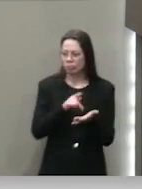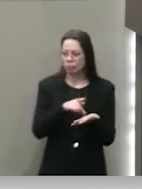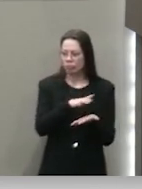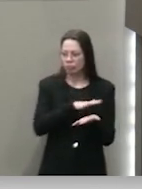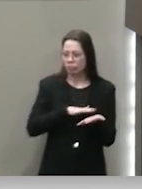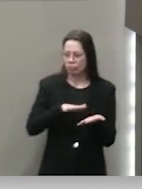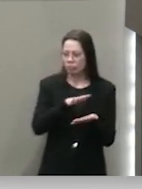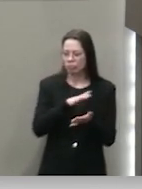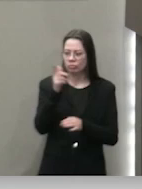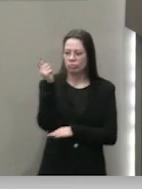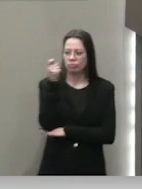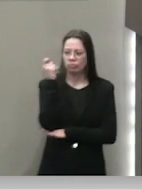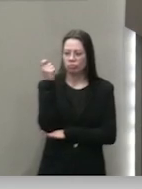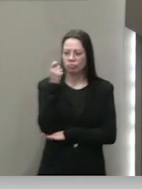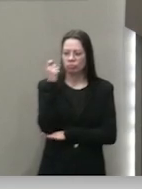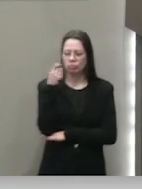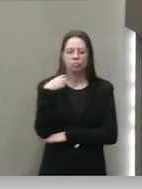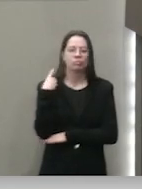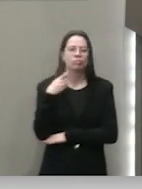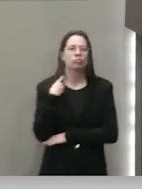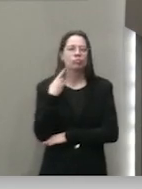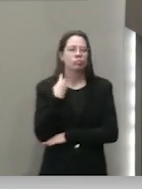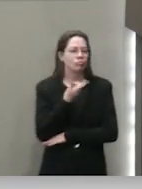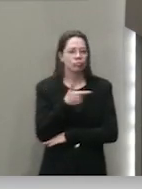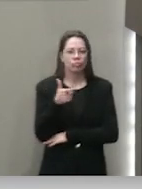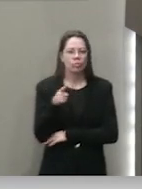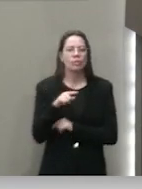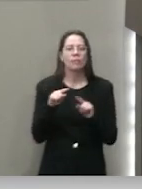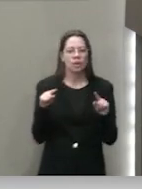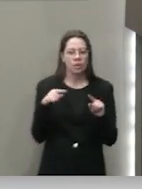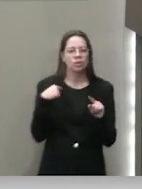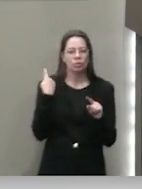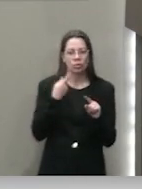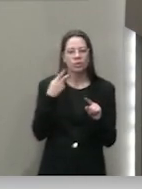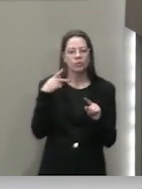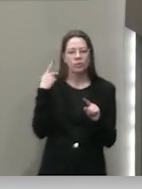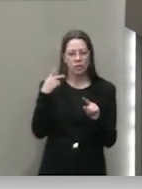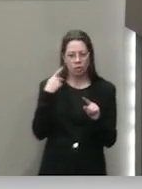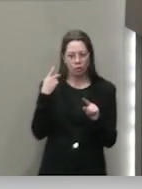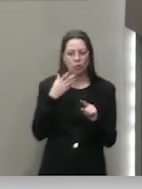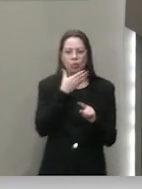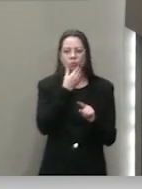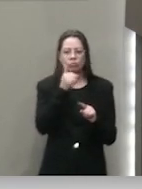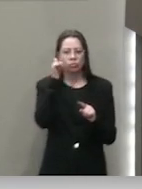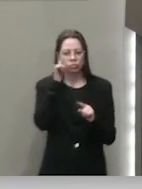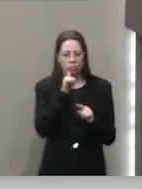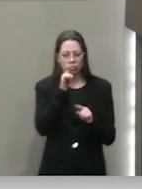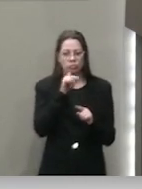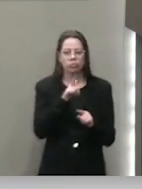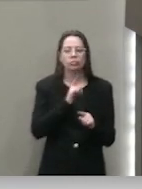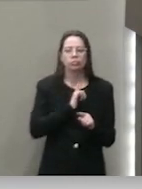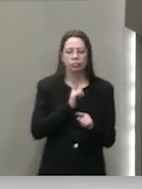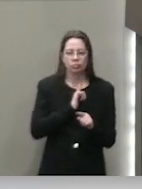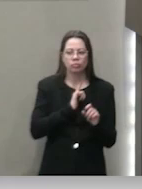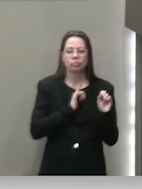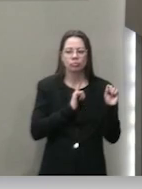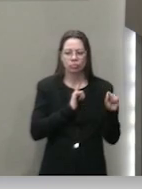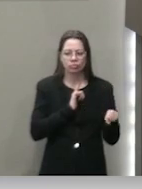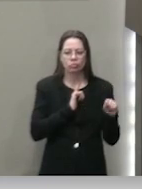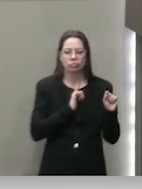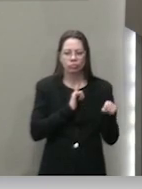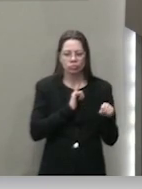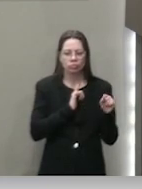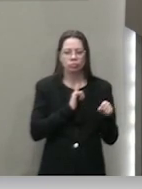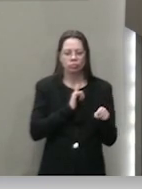Rio Grande do Sul, porque não somos deputados, mas nós somos vereadores e vereadoras. E nisso a gente tem, sim,